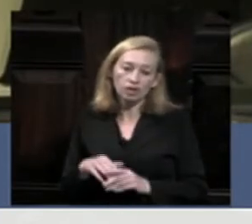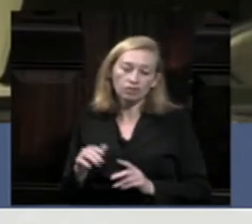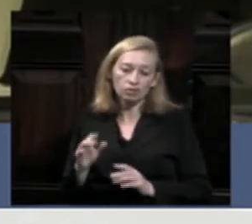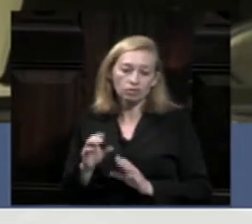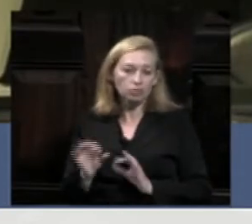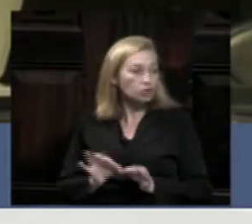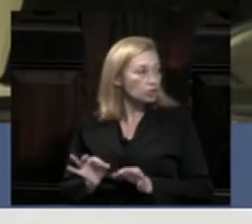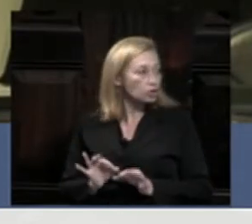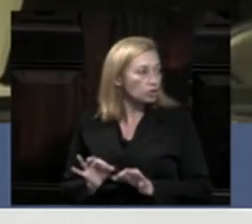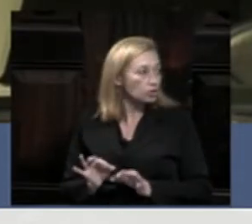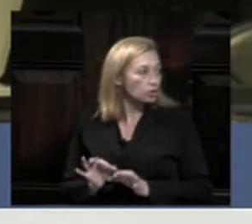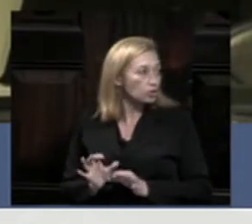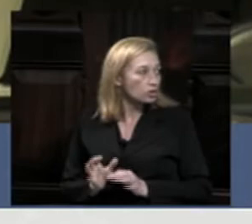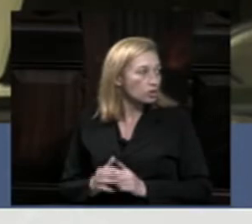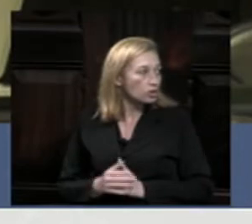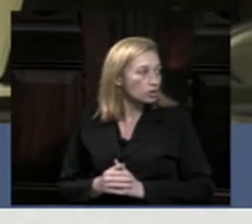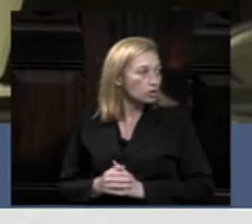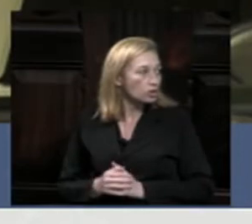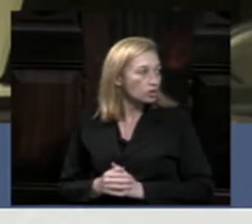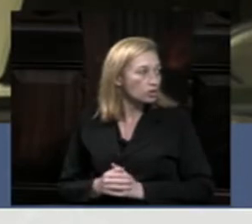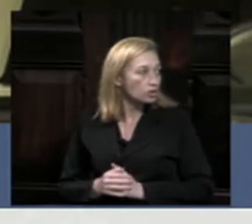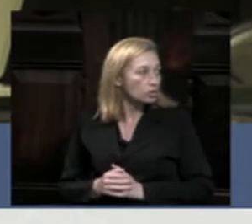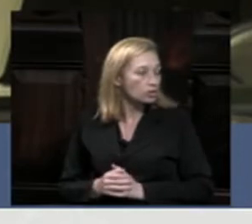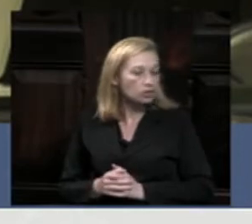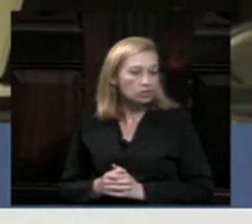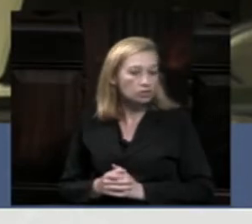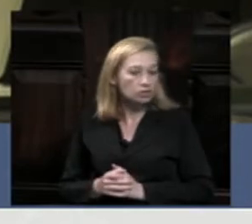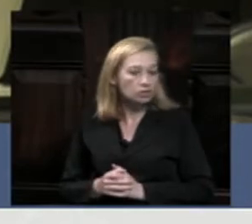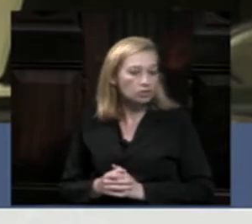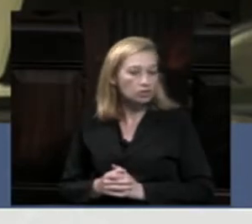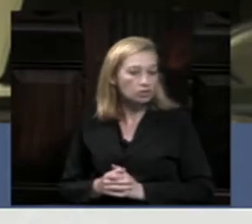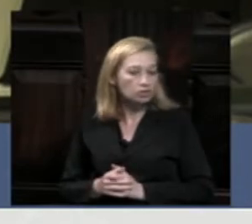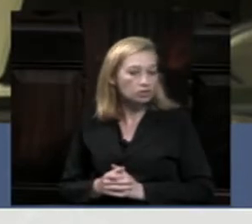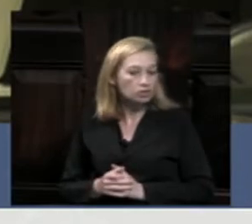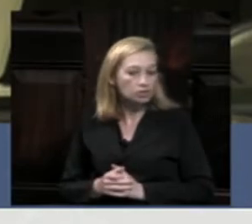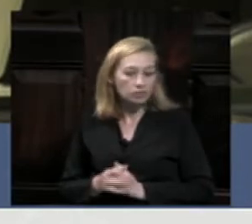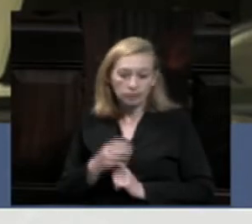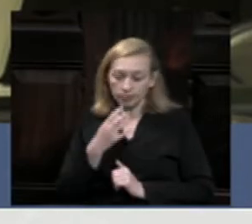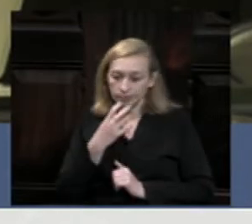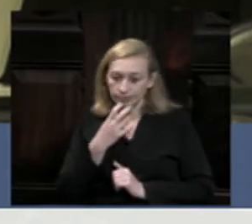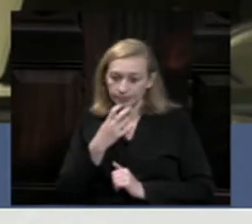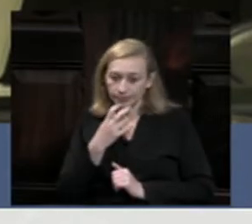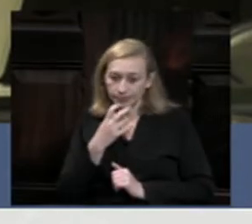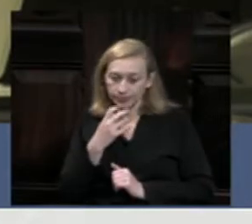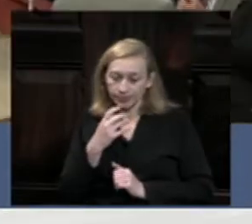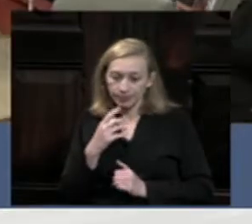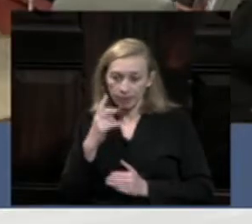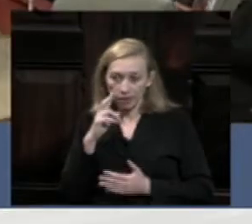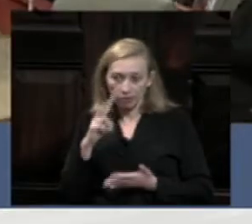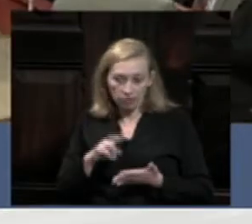Segurança. Foi a Segurança Pública. Porque não está aqui no papel. Está aqui, está aqui.